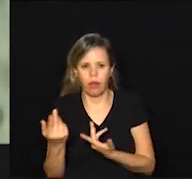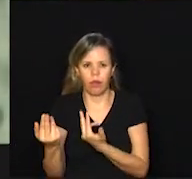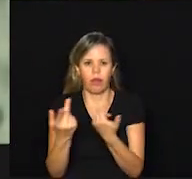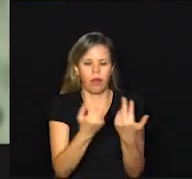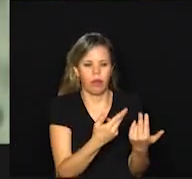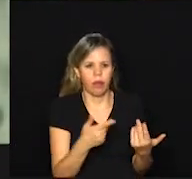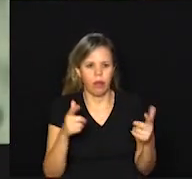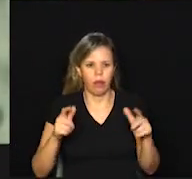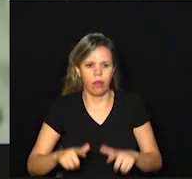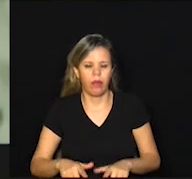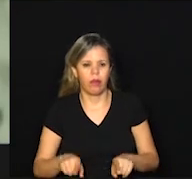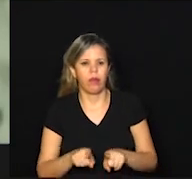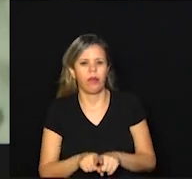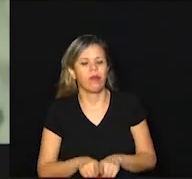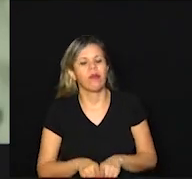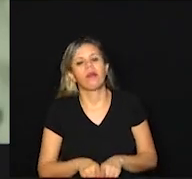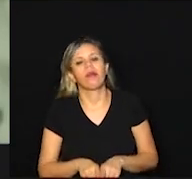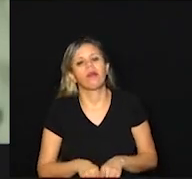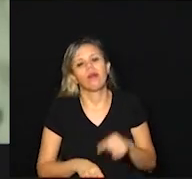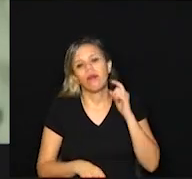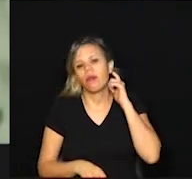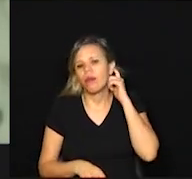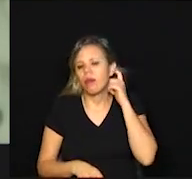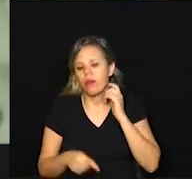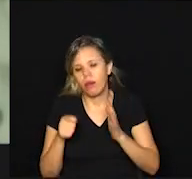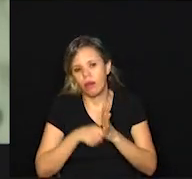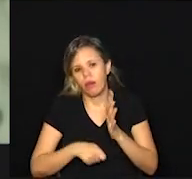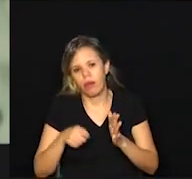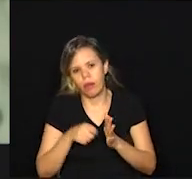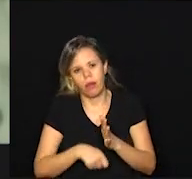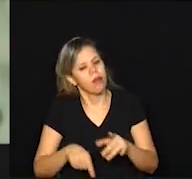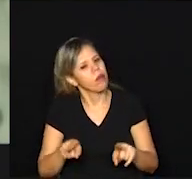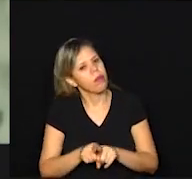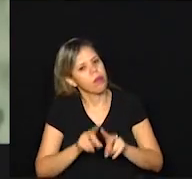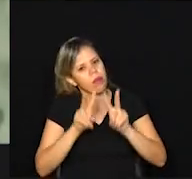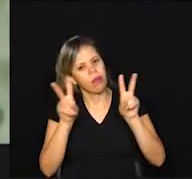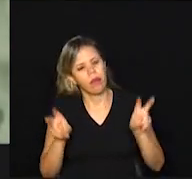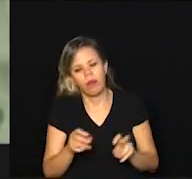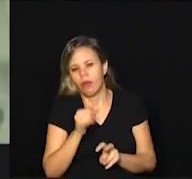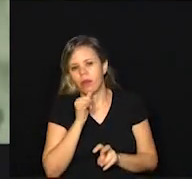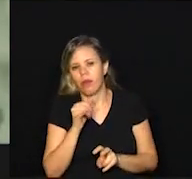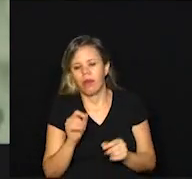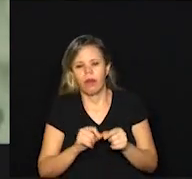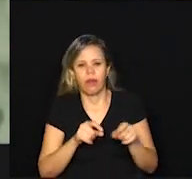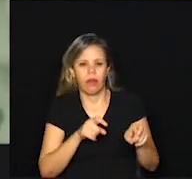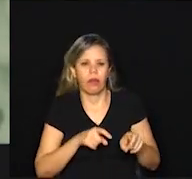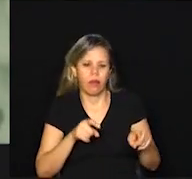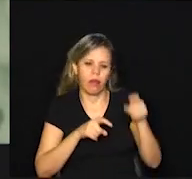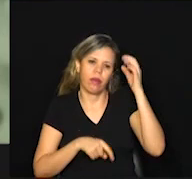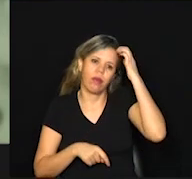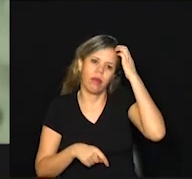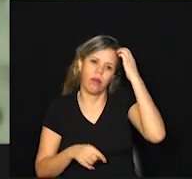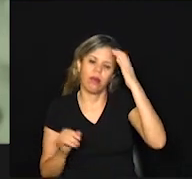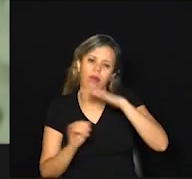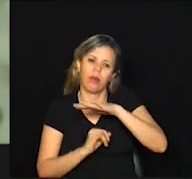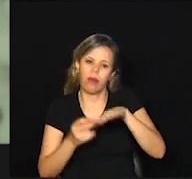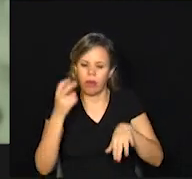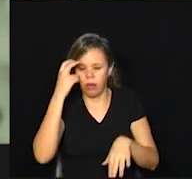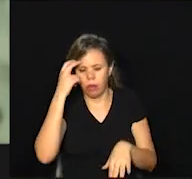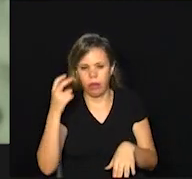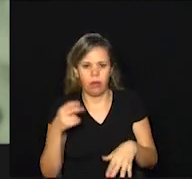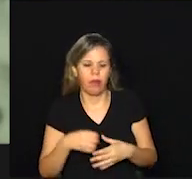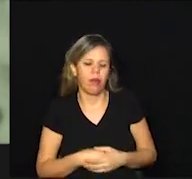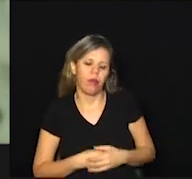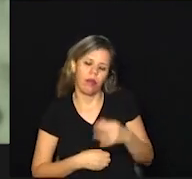feitas aqui nesse espaço né todas as reivindicações também com relação a fazenda de A Casa de Cultura Fazenda